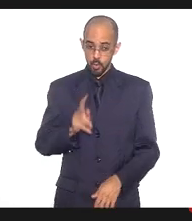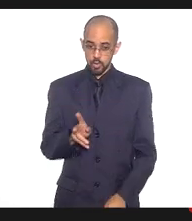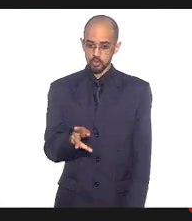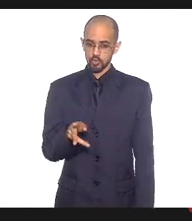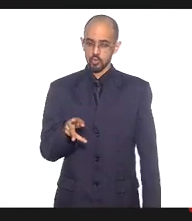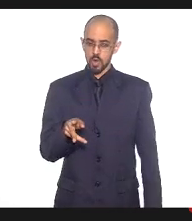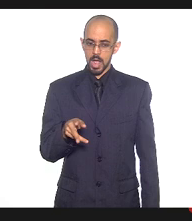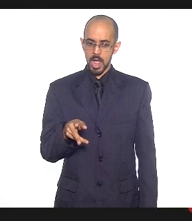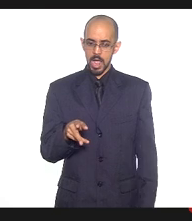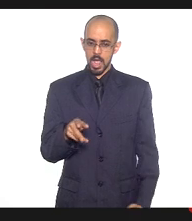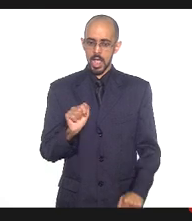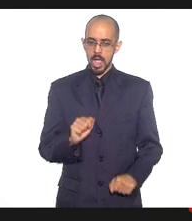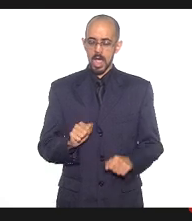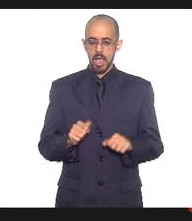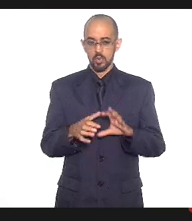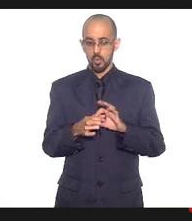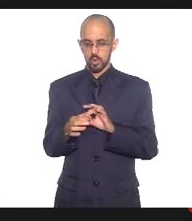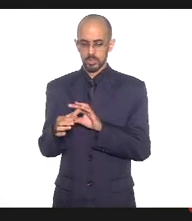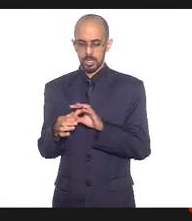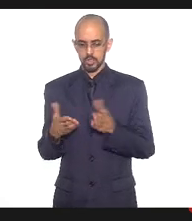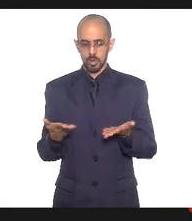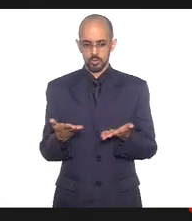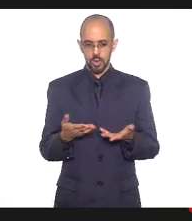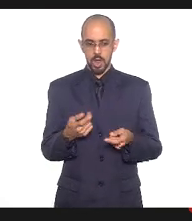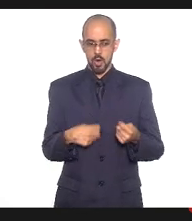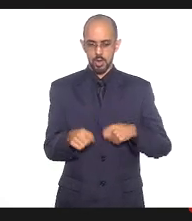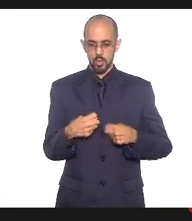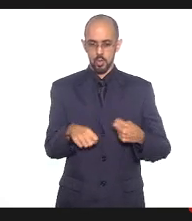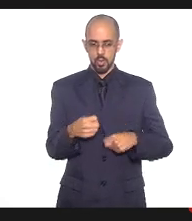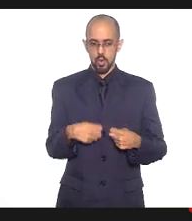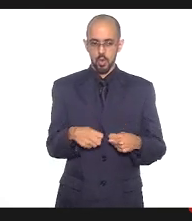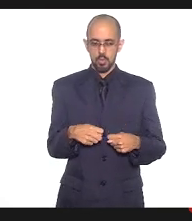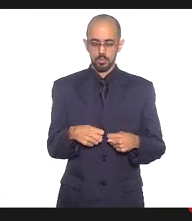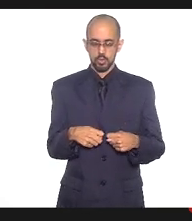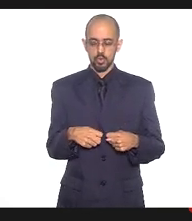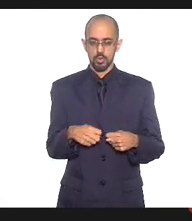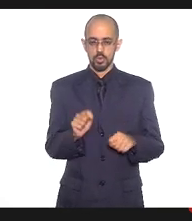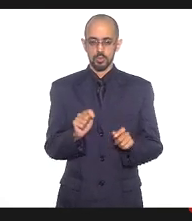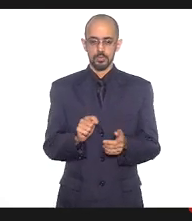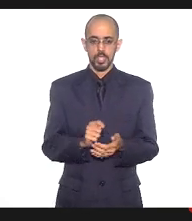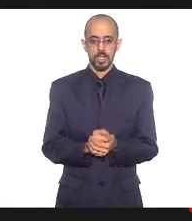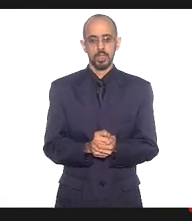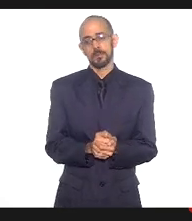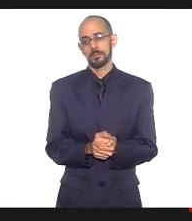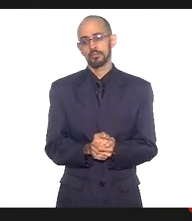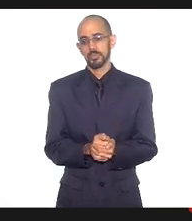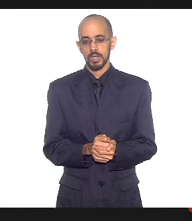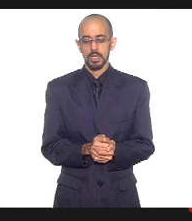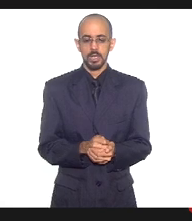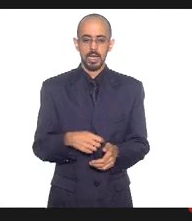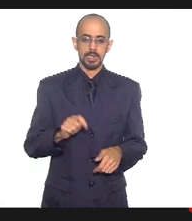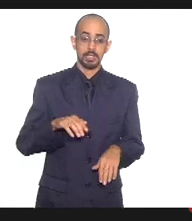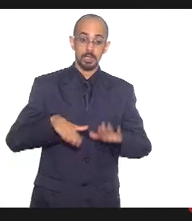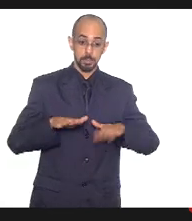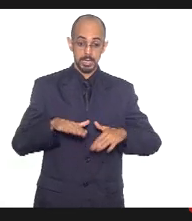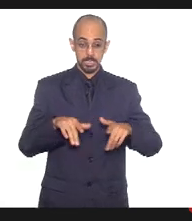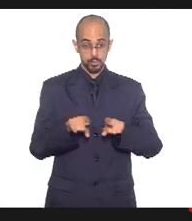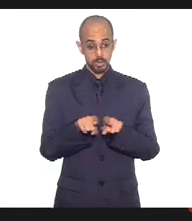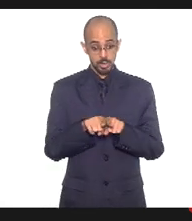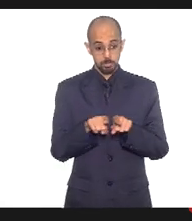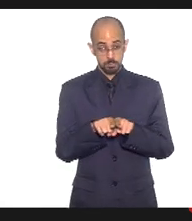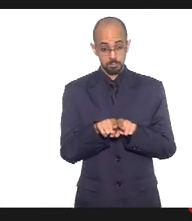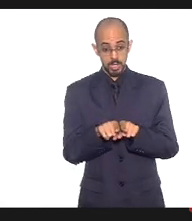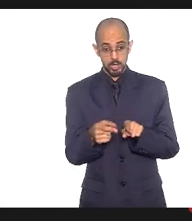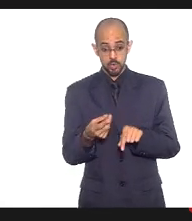dos econômicos, né, e cabe aqui uma referência, né, à cotação do Brent, que tem